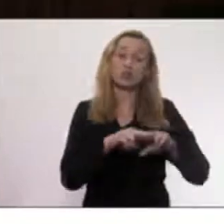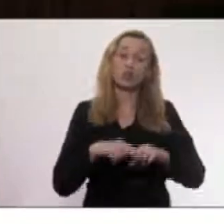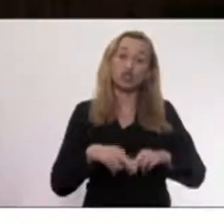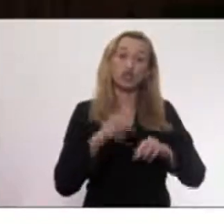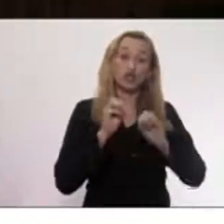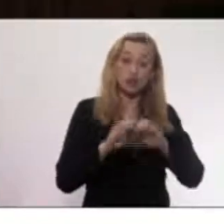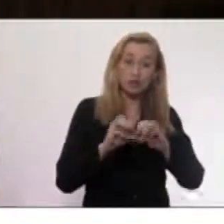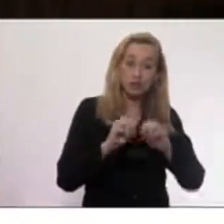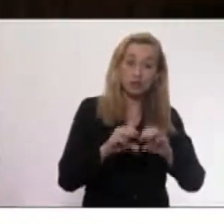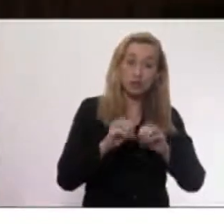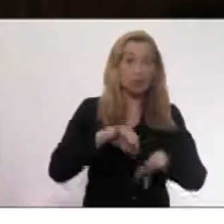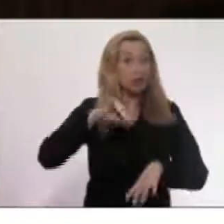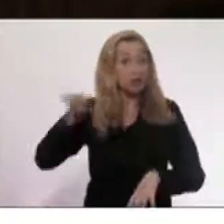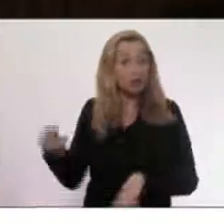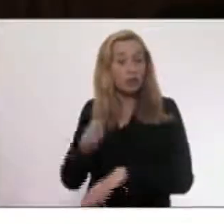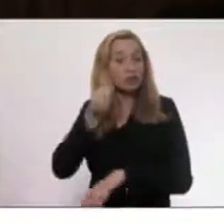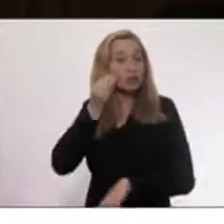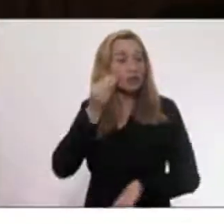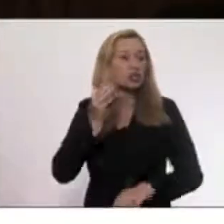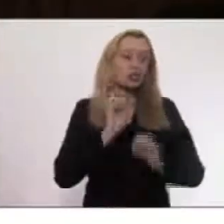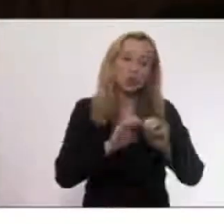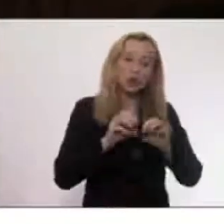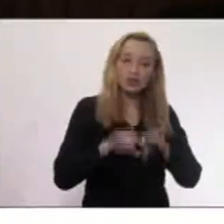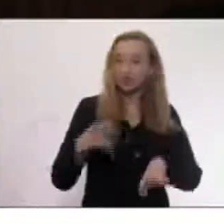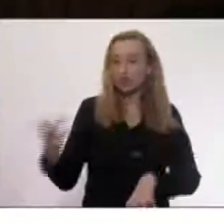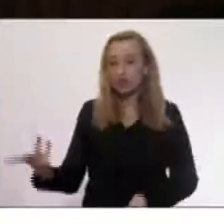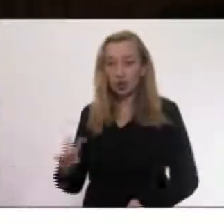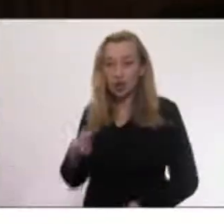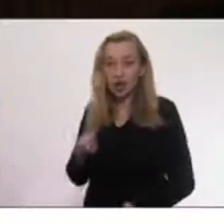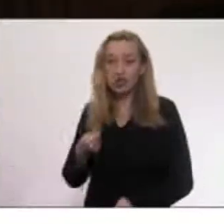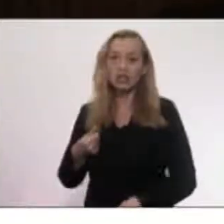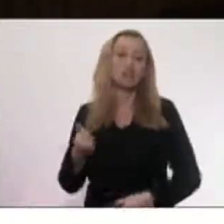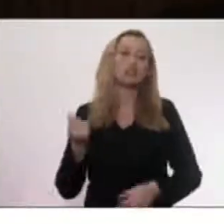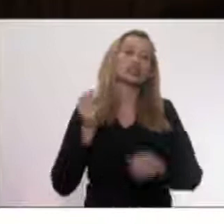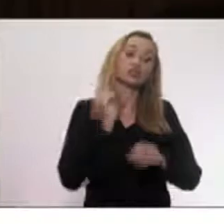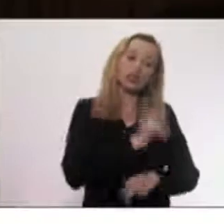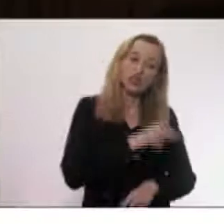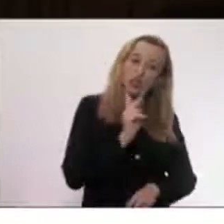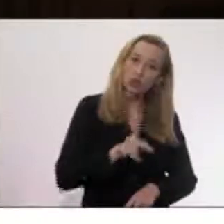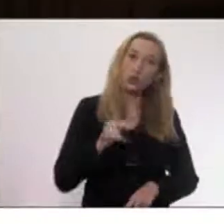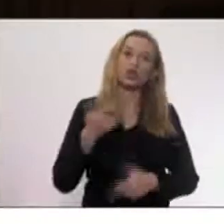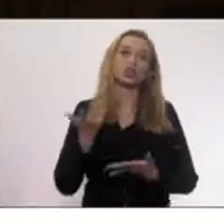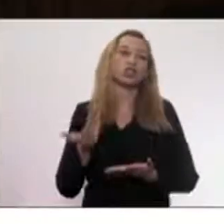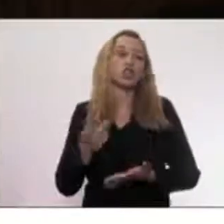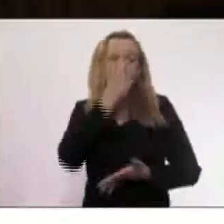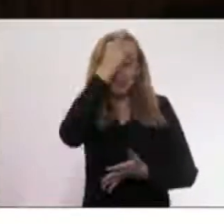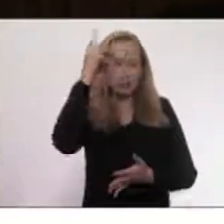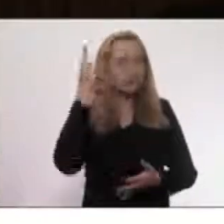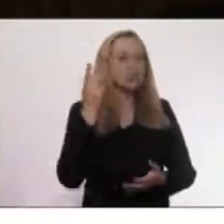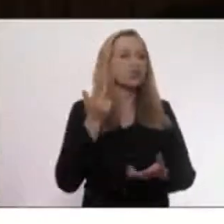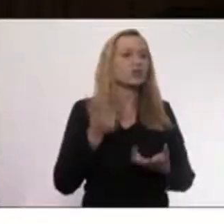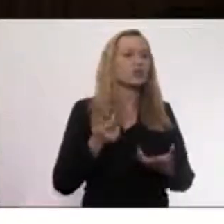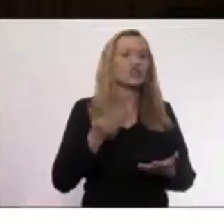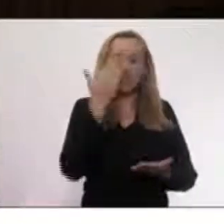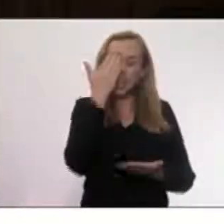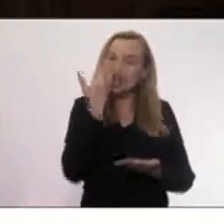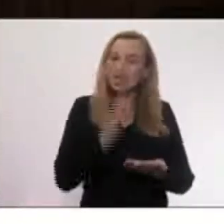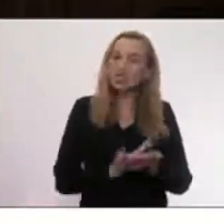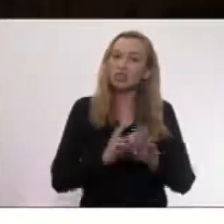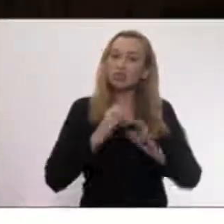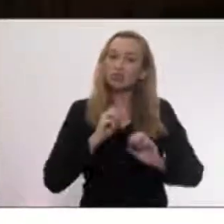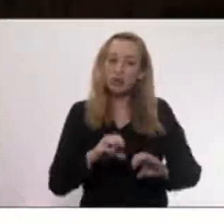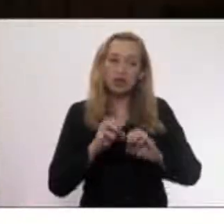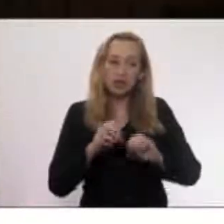oportunidades que as portas de um ensino de qualidade, de professores, de pessoas que acreditam numa